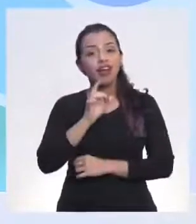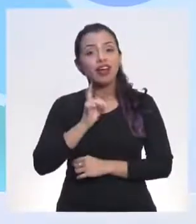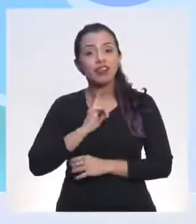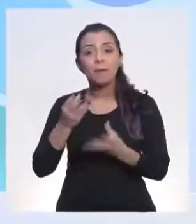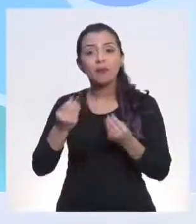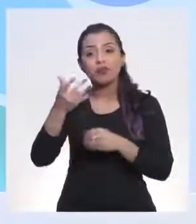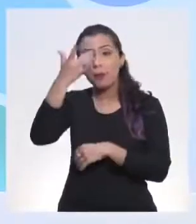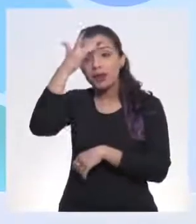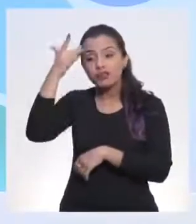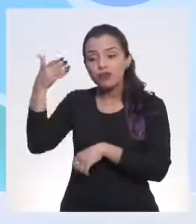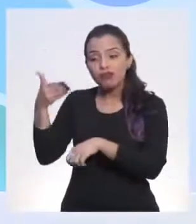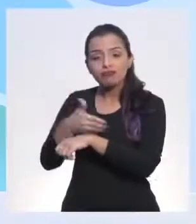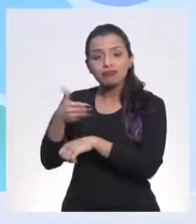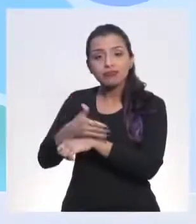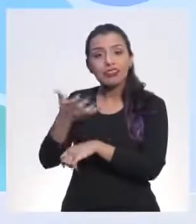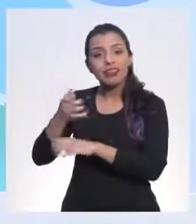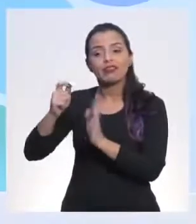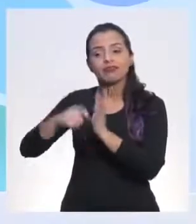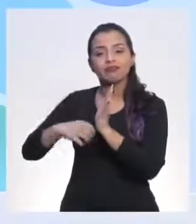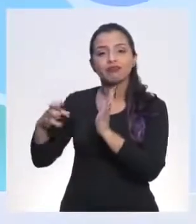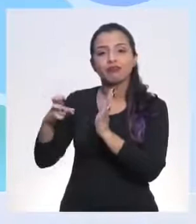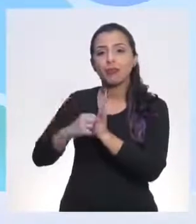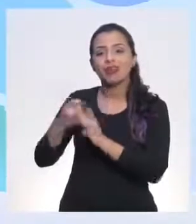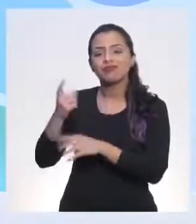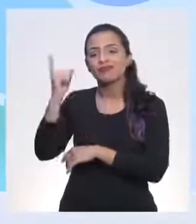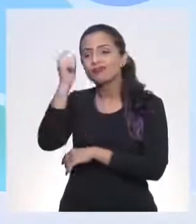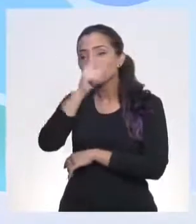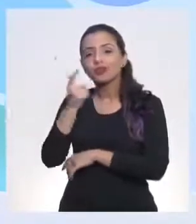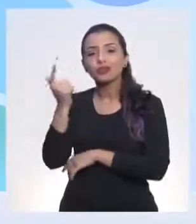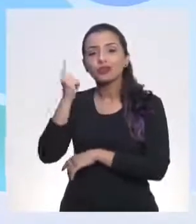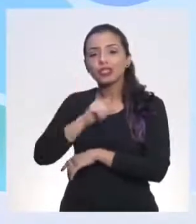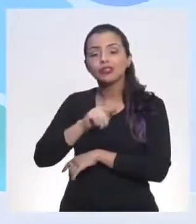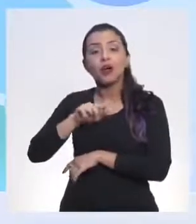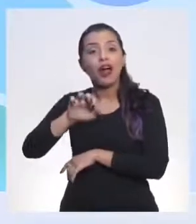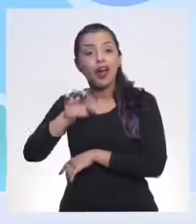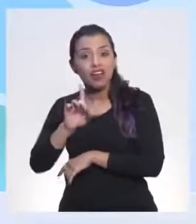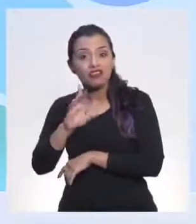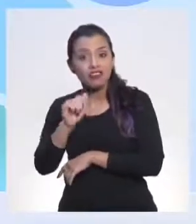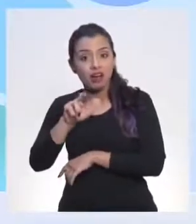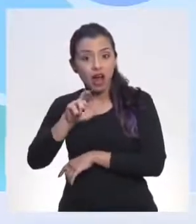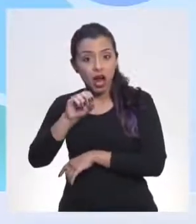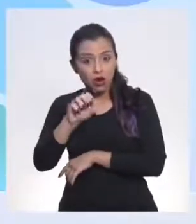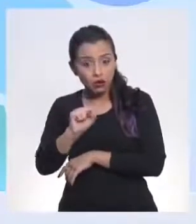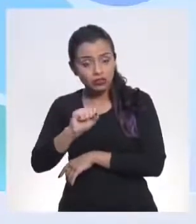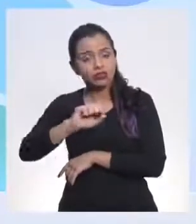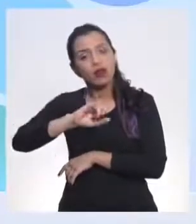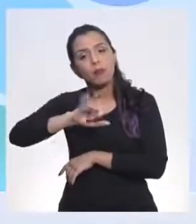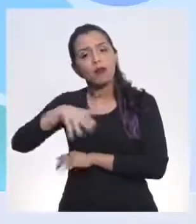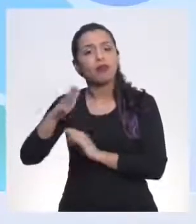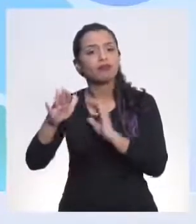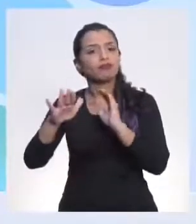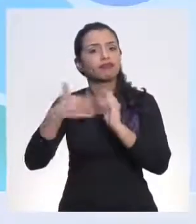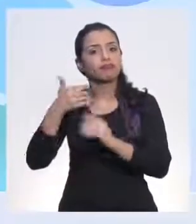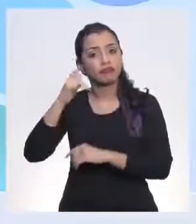tendo dificuldade. Então, professor Ed Carlos, manda um e-mail para a gente lá no